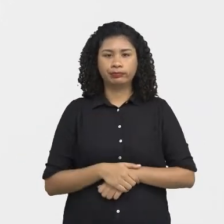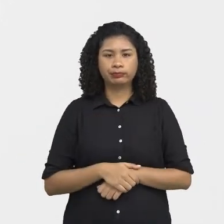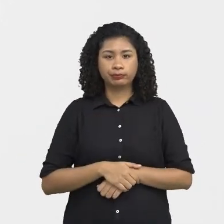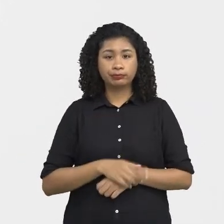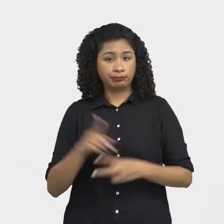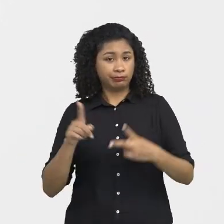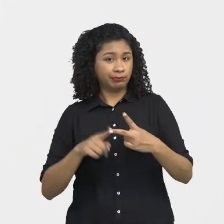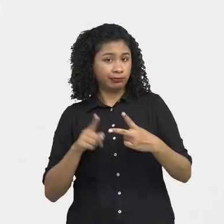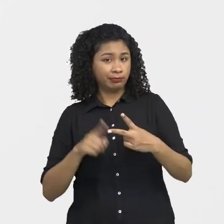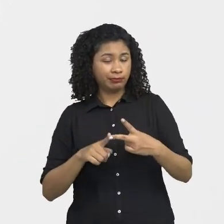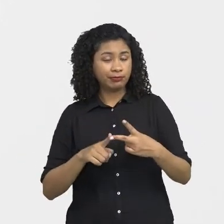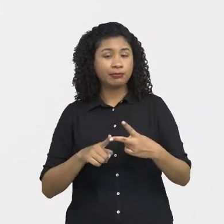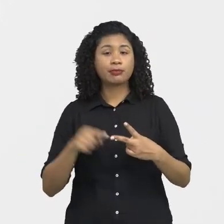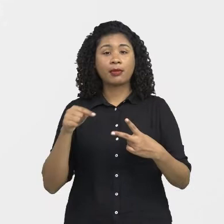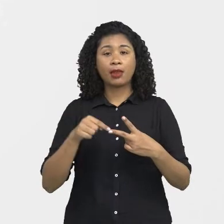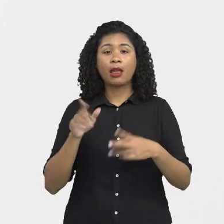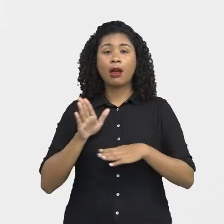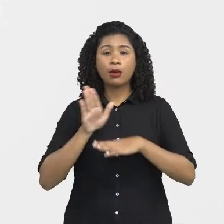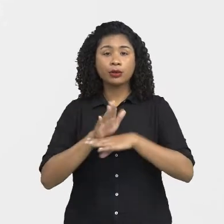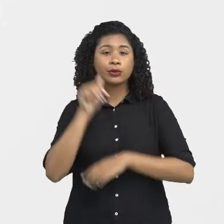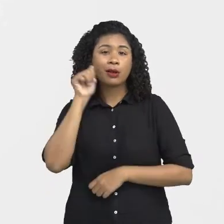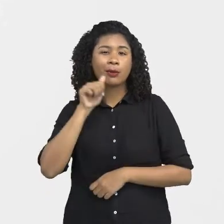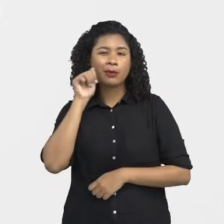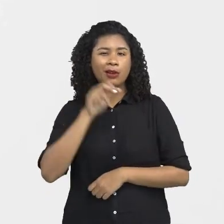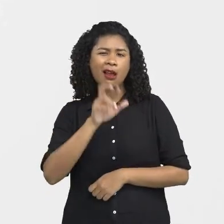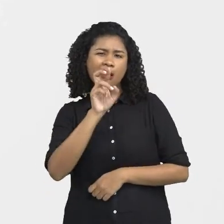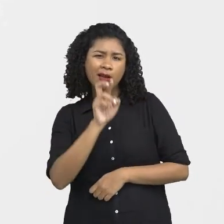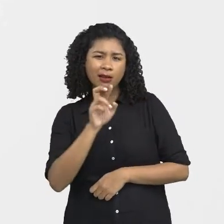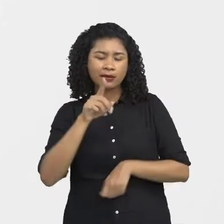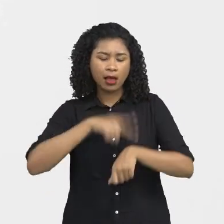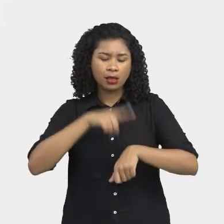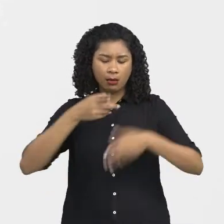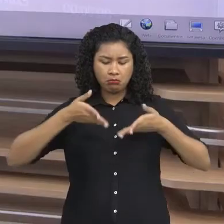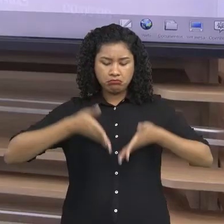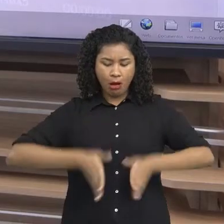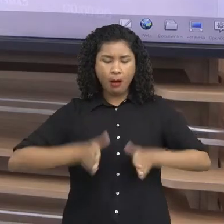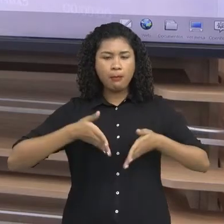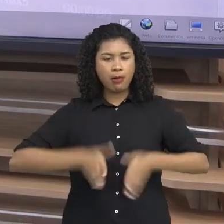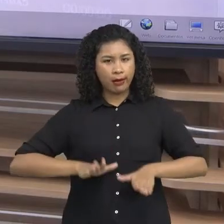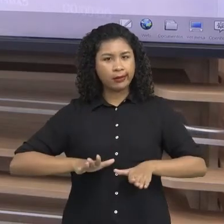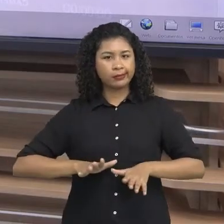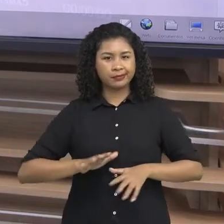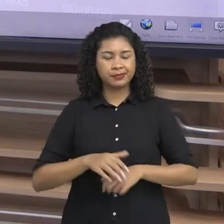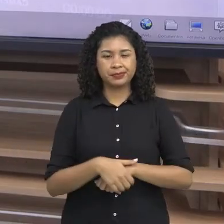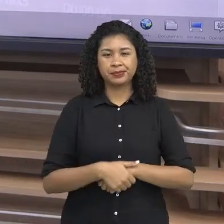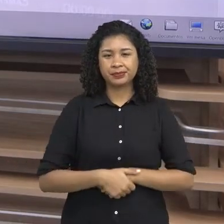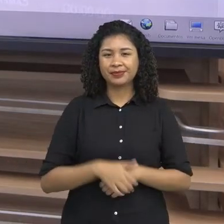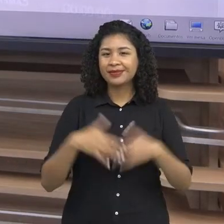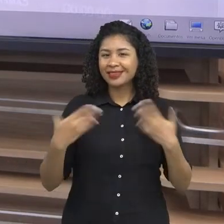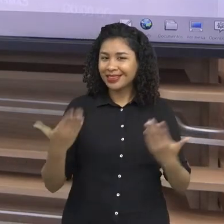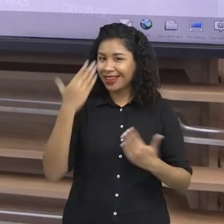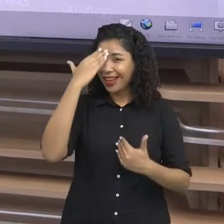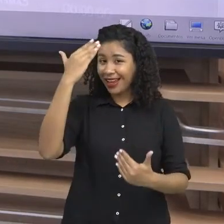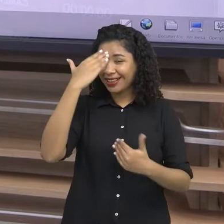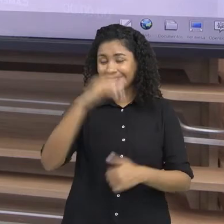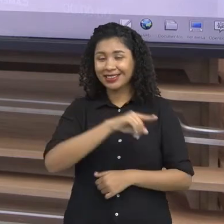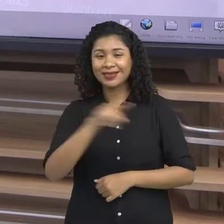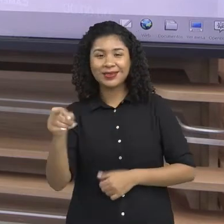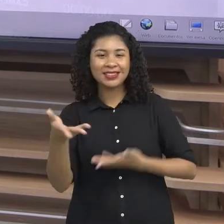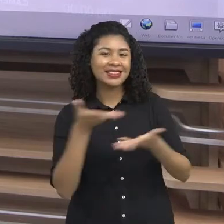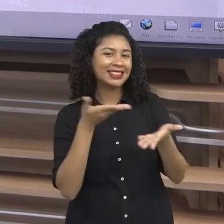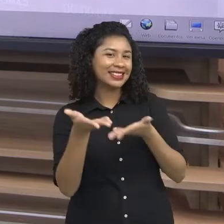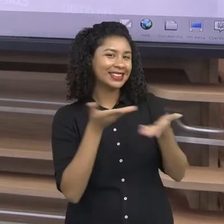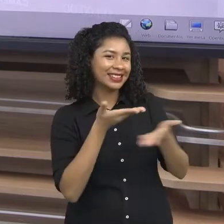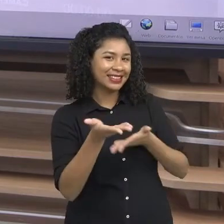a ocitocina, que ela é relacionada com as contrações do útero no momento do parto. Tá bom? Então a gente agradece a participação de